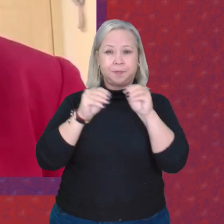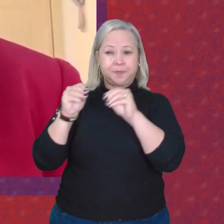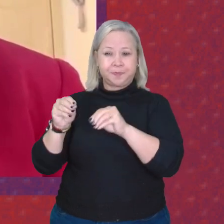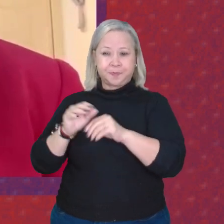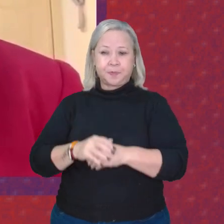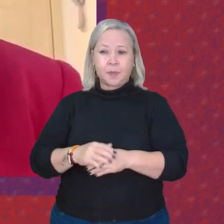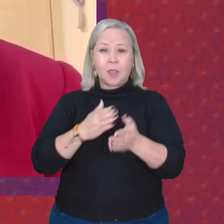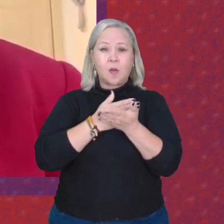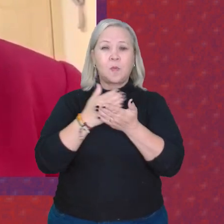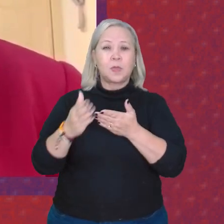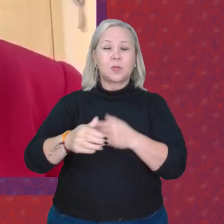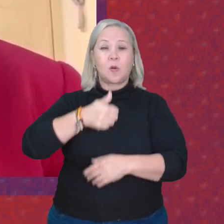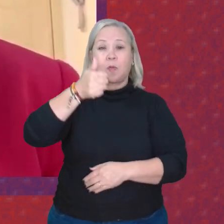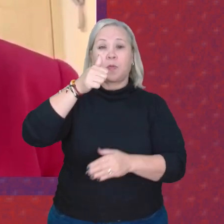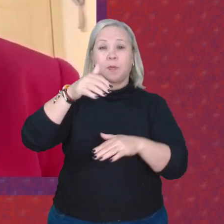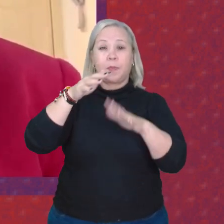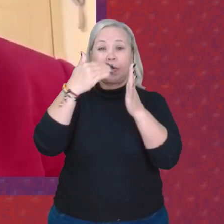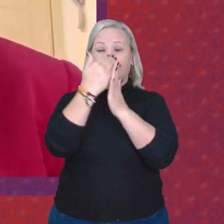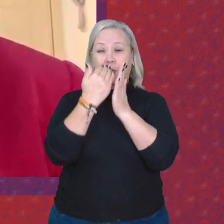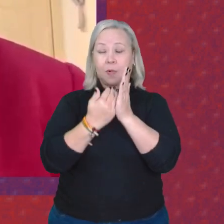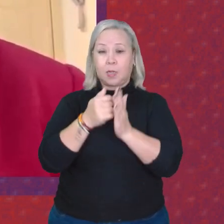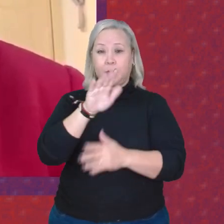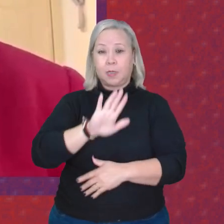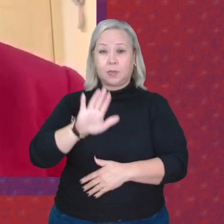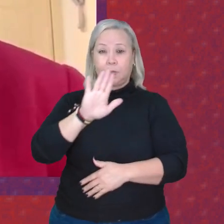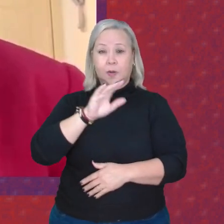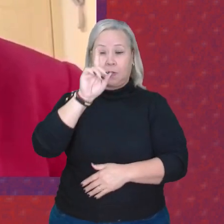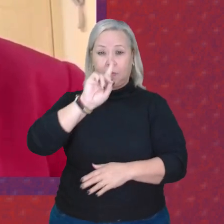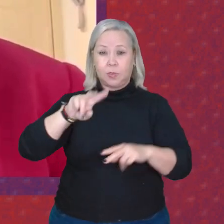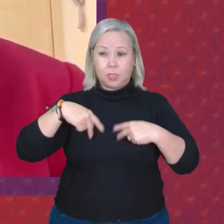lançada o primeiro Programa Nacional de Direitos Humanos, o